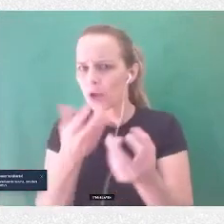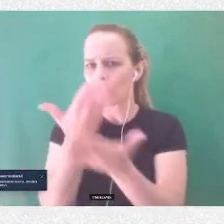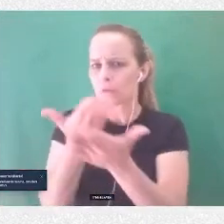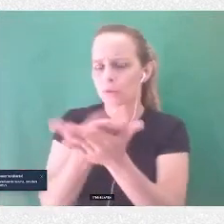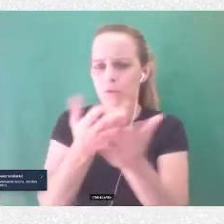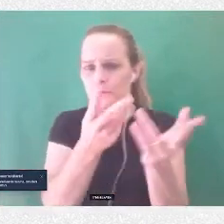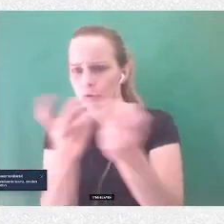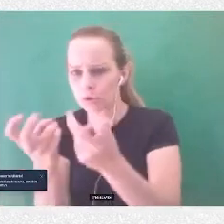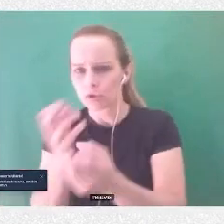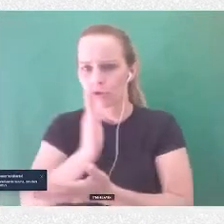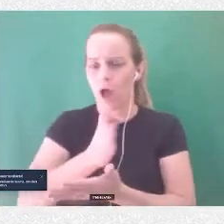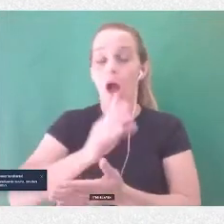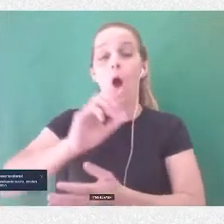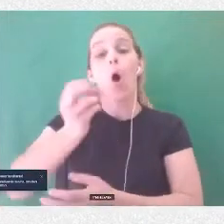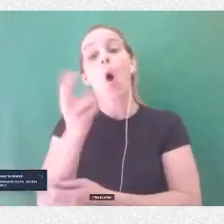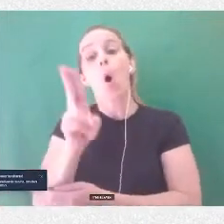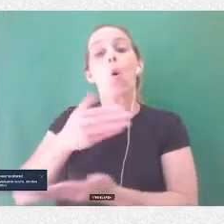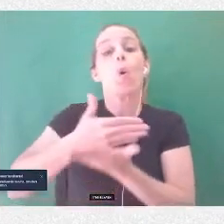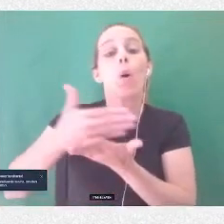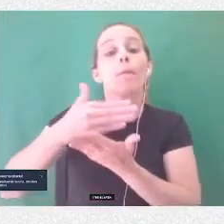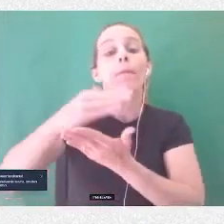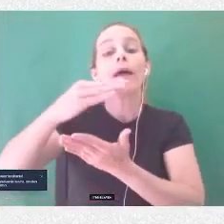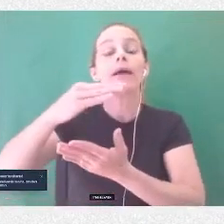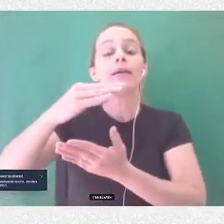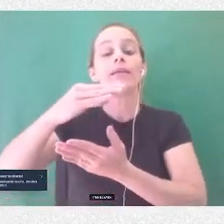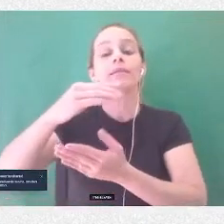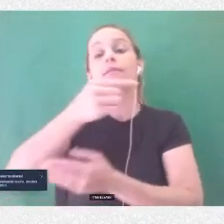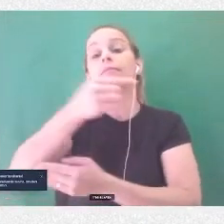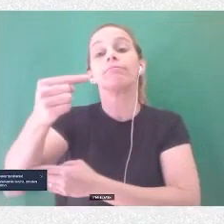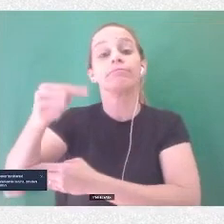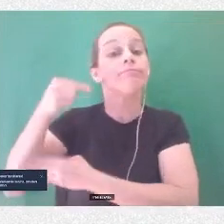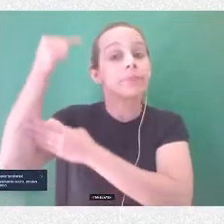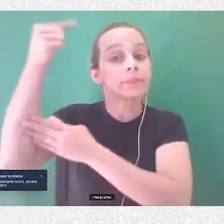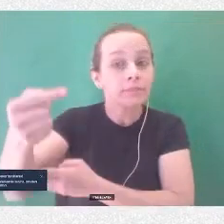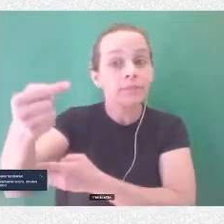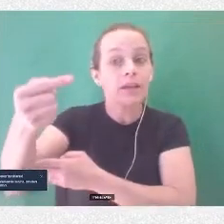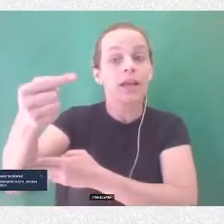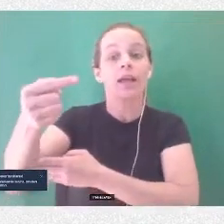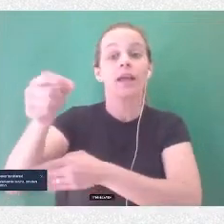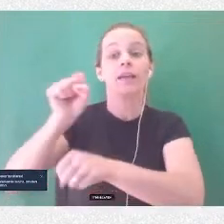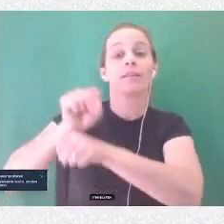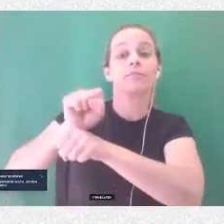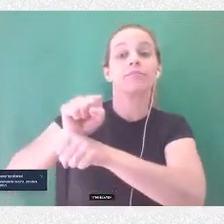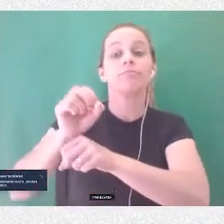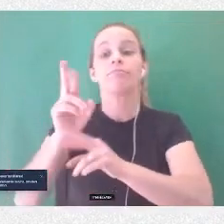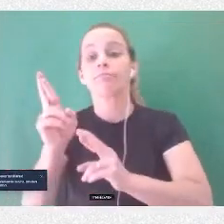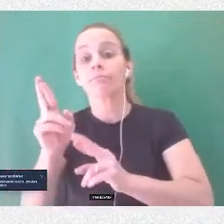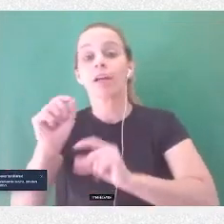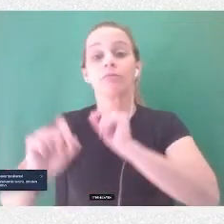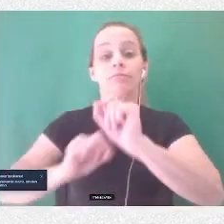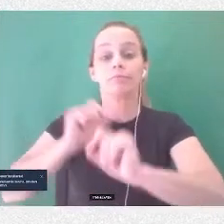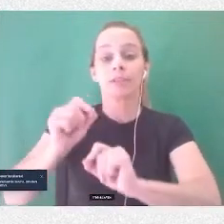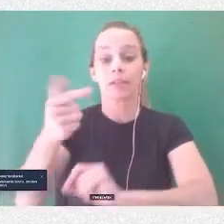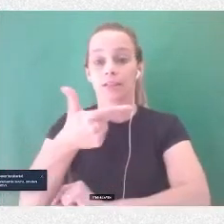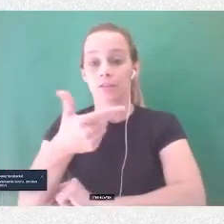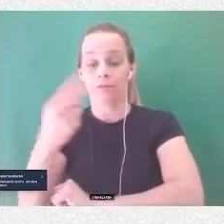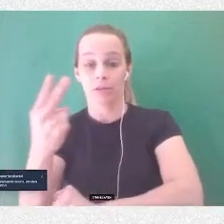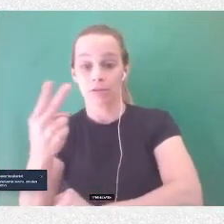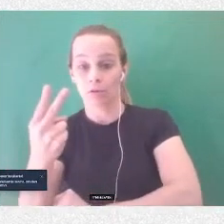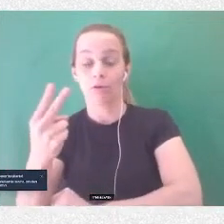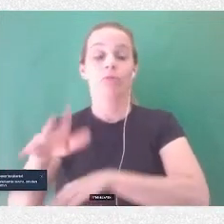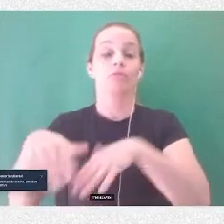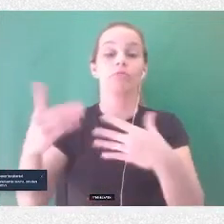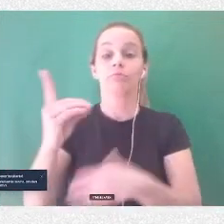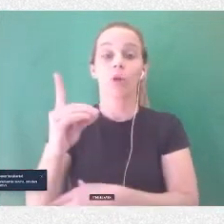observacional, ou ele deve começar ainda na semana que vem, tem uma expectativa de espera com relação à segunda dose e outros fatores que podem interferir, só